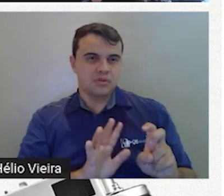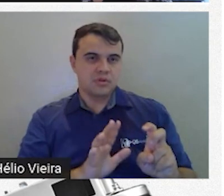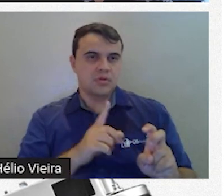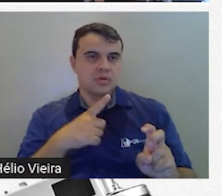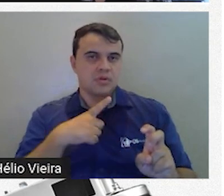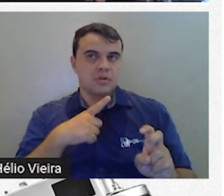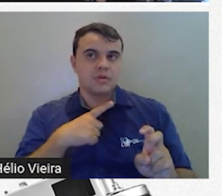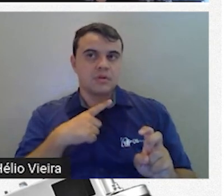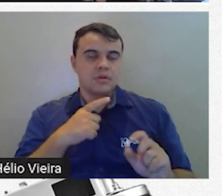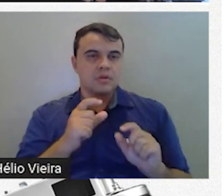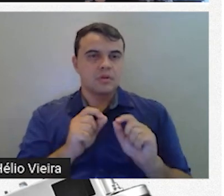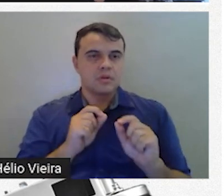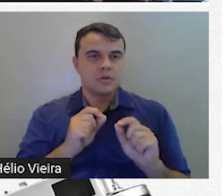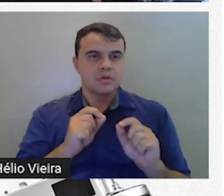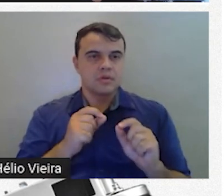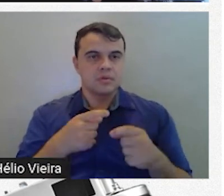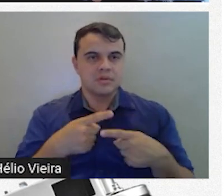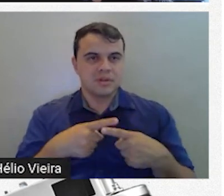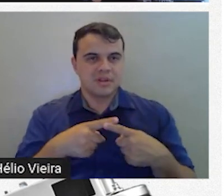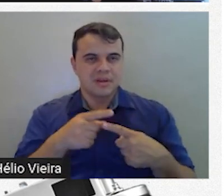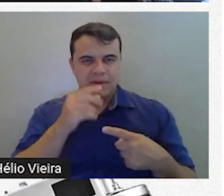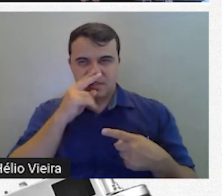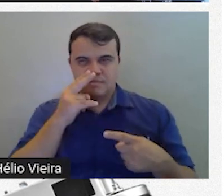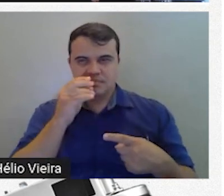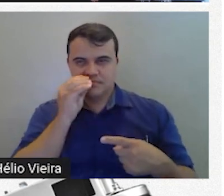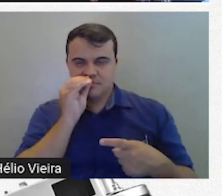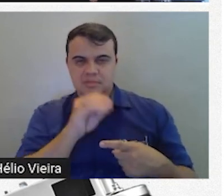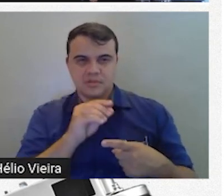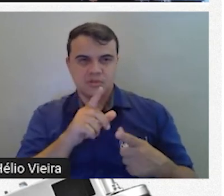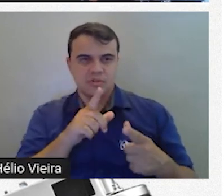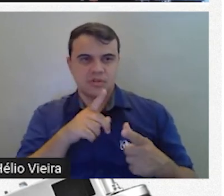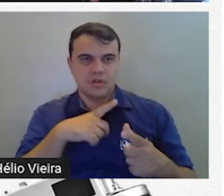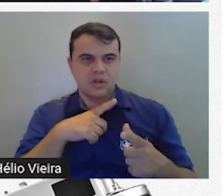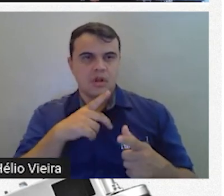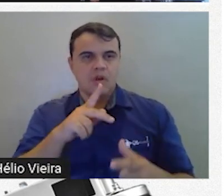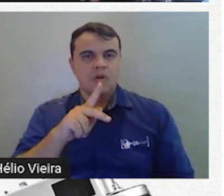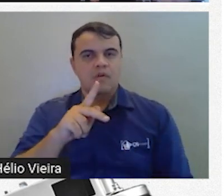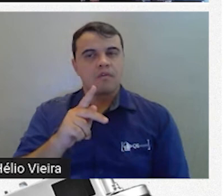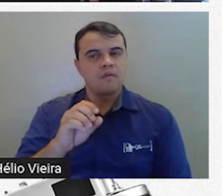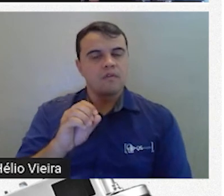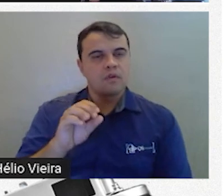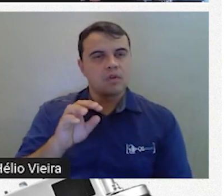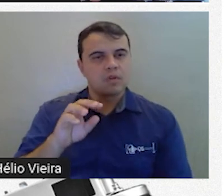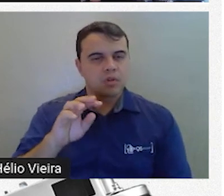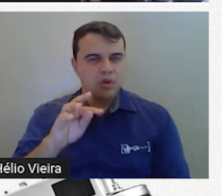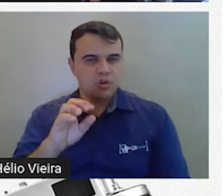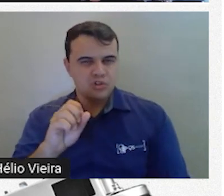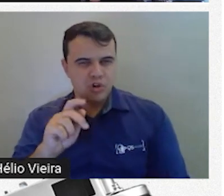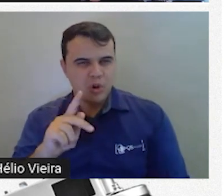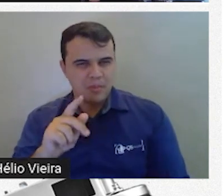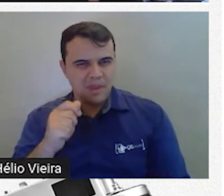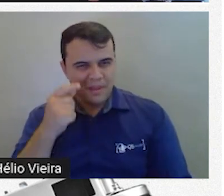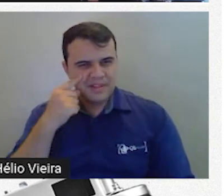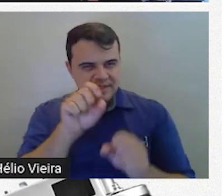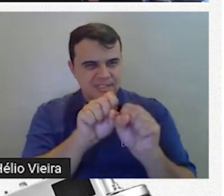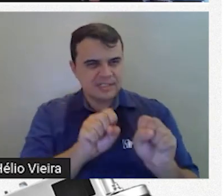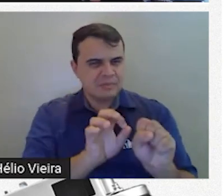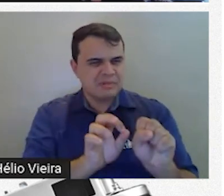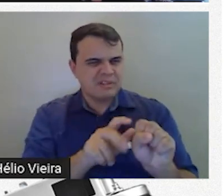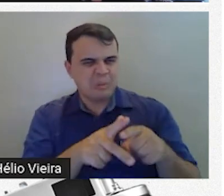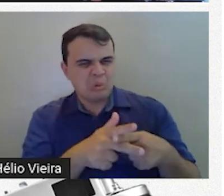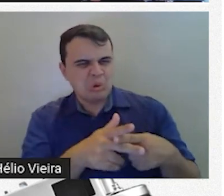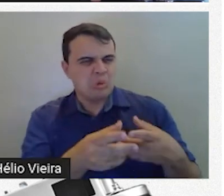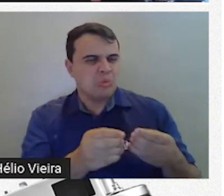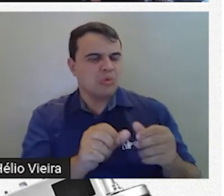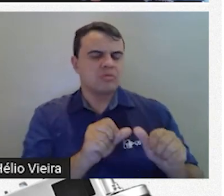necessariamente esse preconceito de Photoshop, por exemplo, né? De pensar que modificou